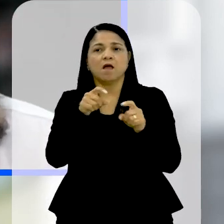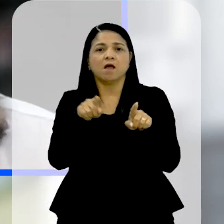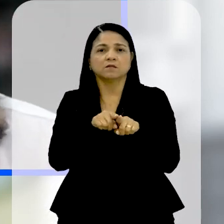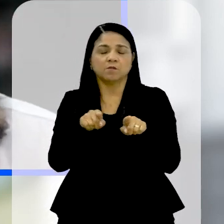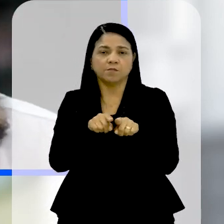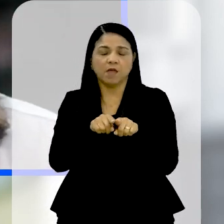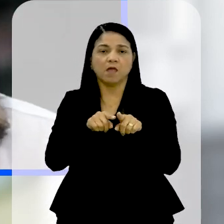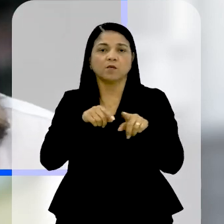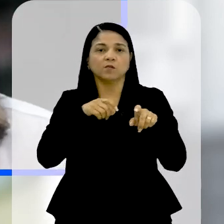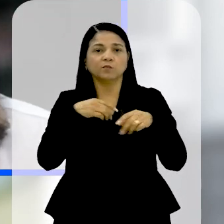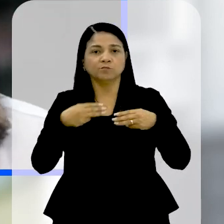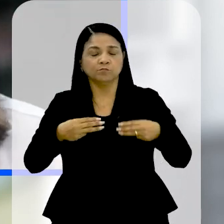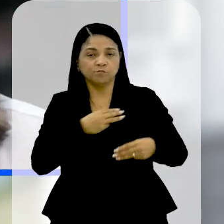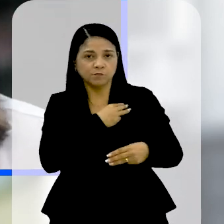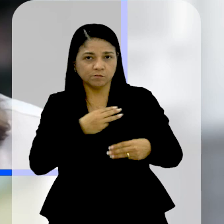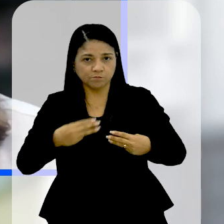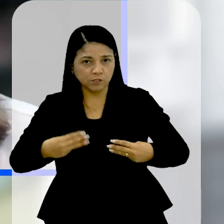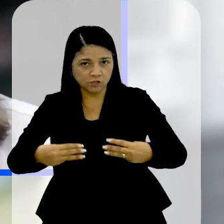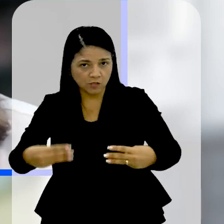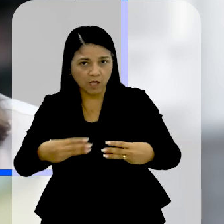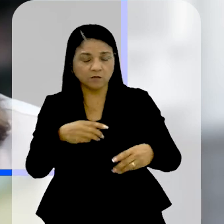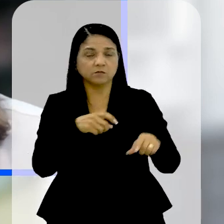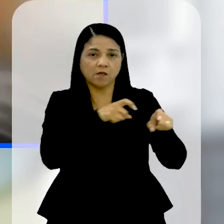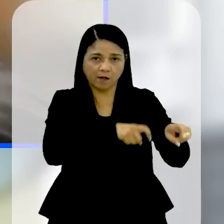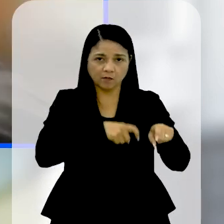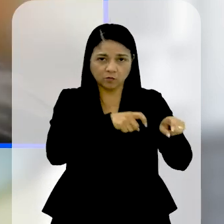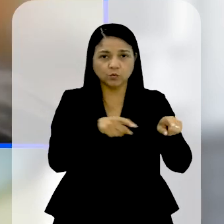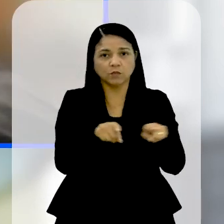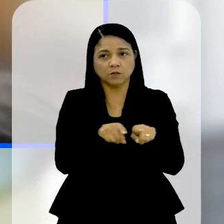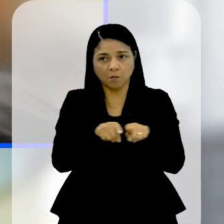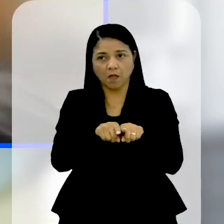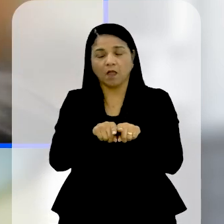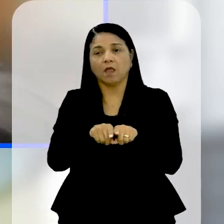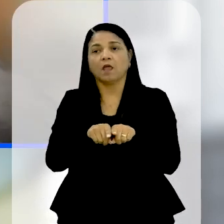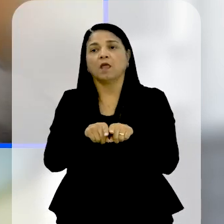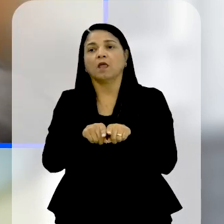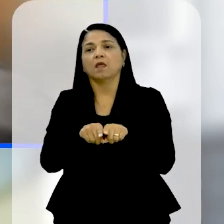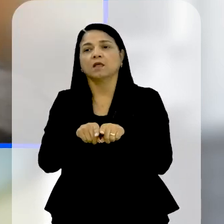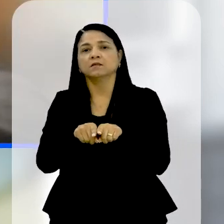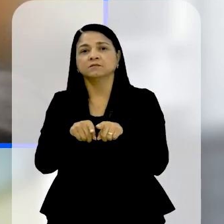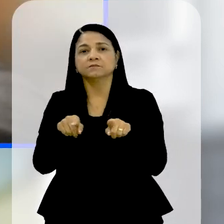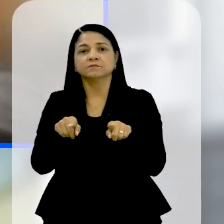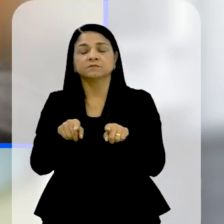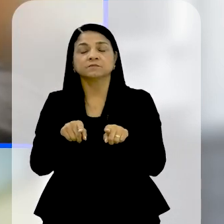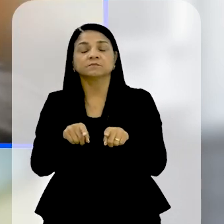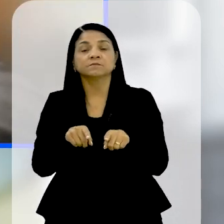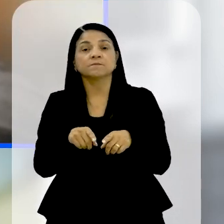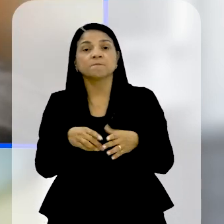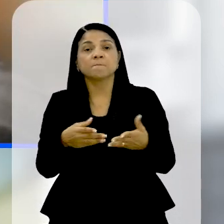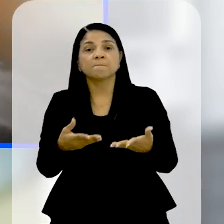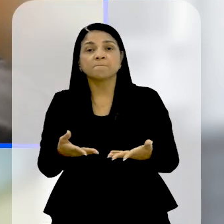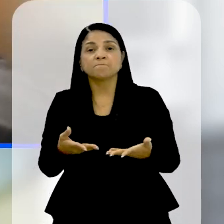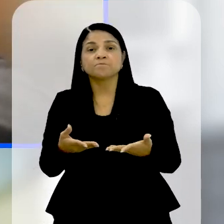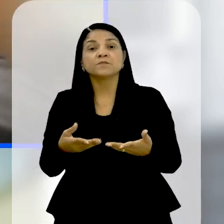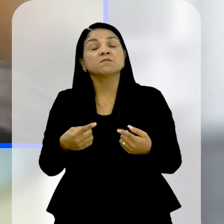Sanitária, MAPA, o Ministério da Agricultura, Pecuária, não me lembro agora exatamente o nome completo, eles já